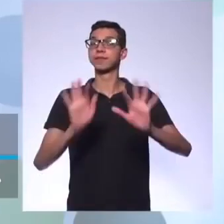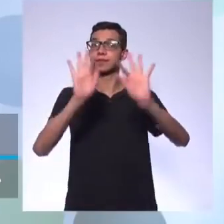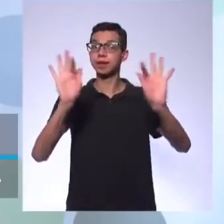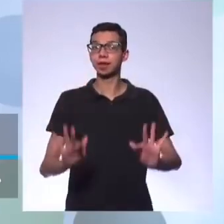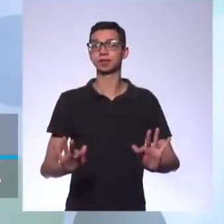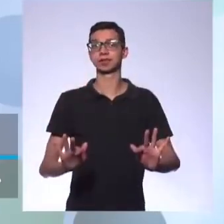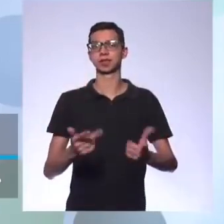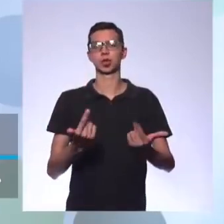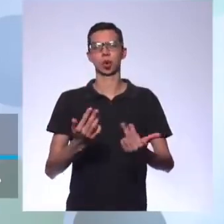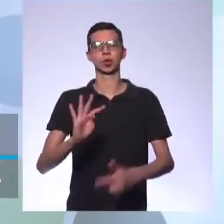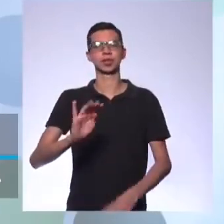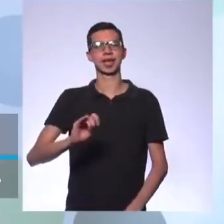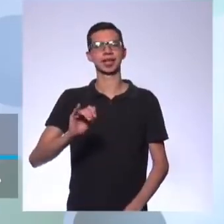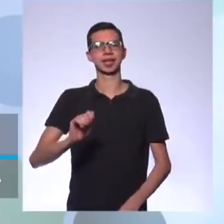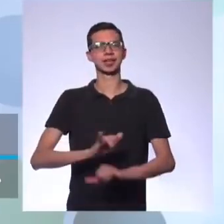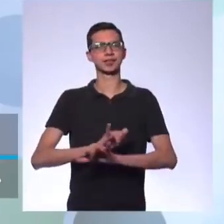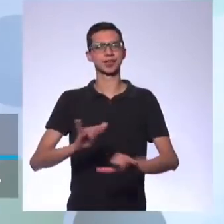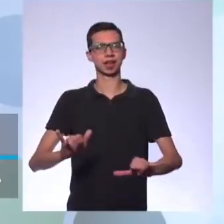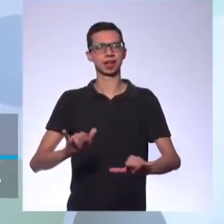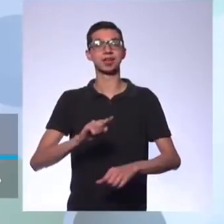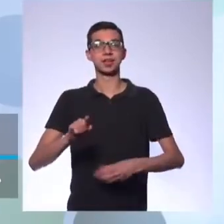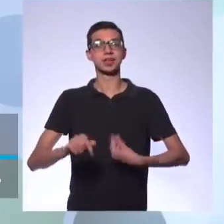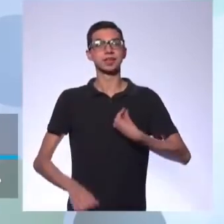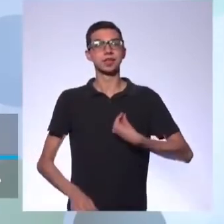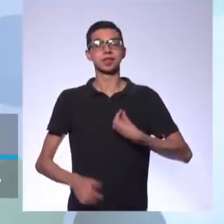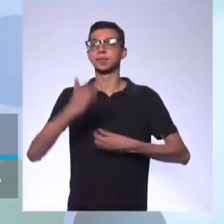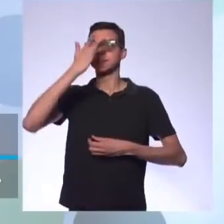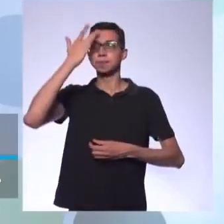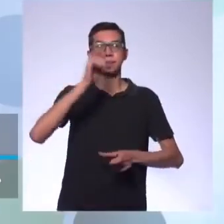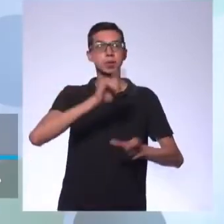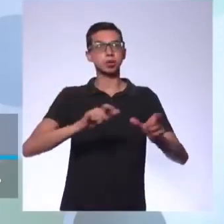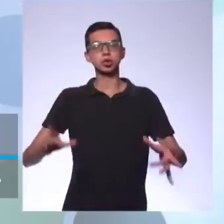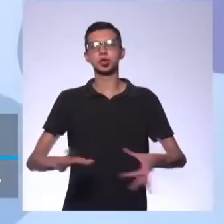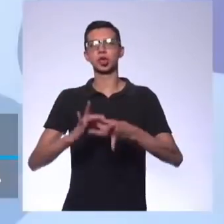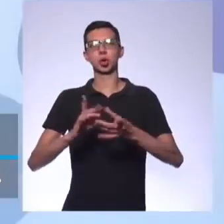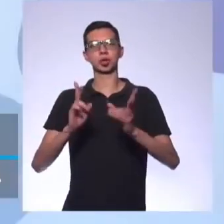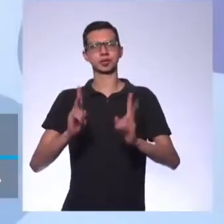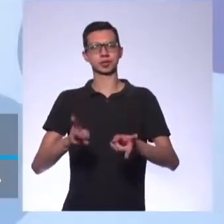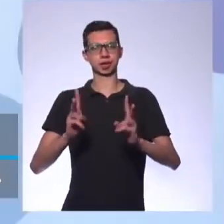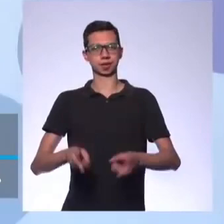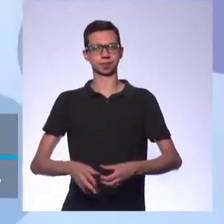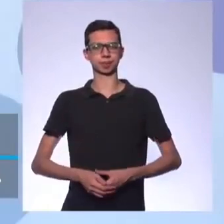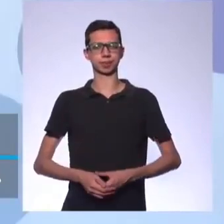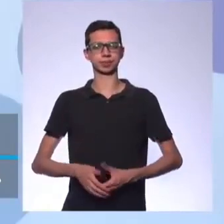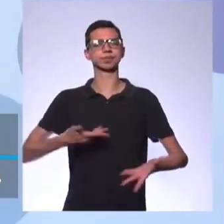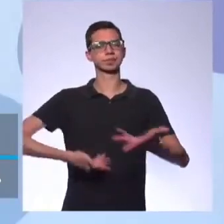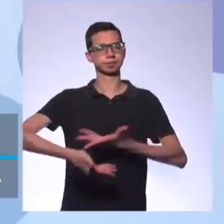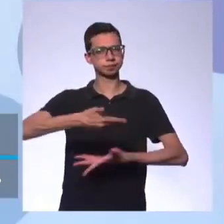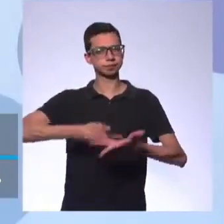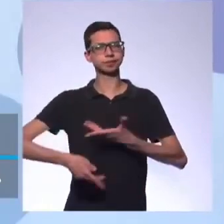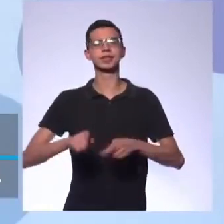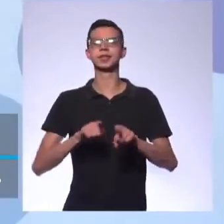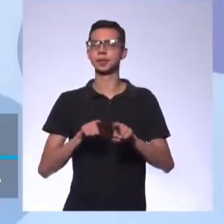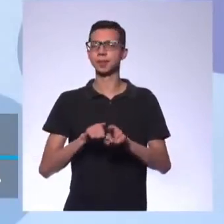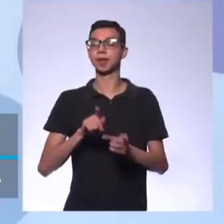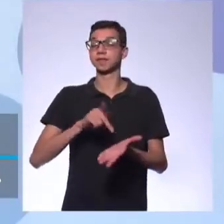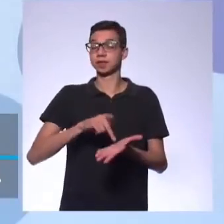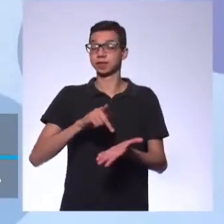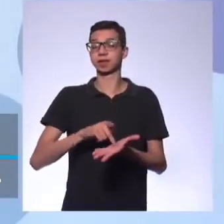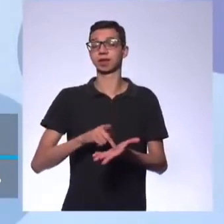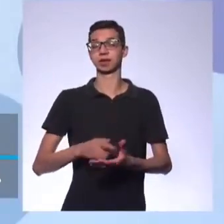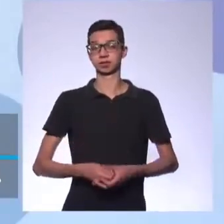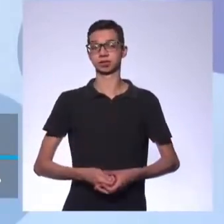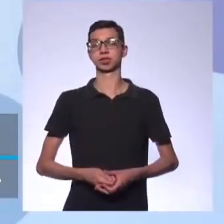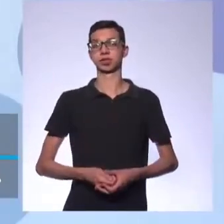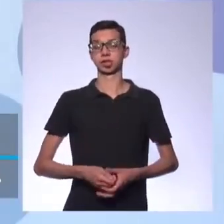né? Para poder agir na vida das pessoas e que as pessoas ajam nas nossas vidas. Influenciar também, né, professor Márcio? Você é uma pessoa que influencia, não ser só